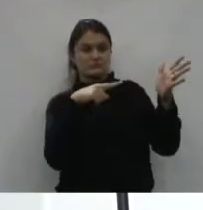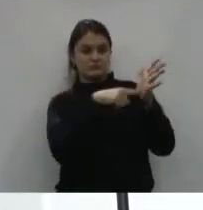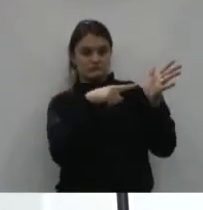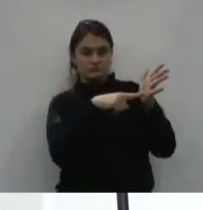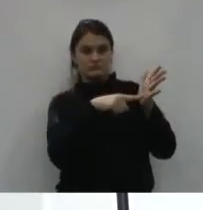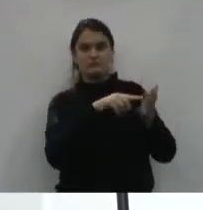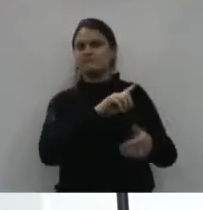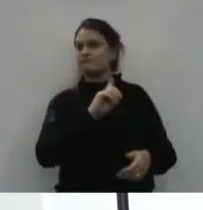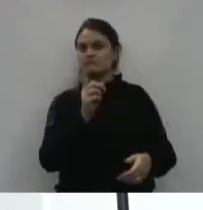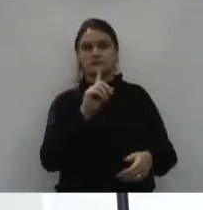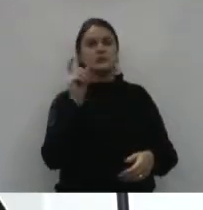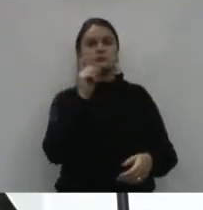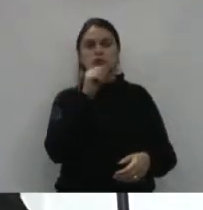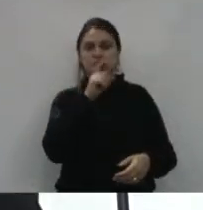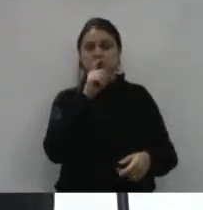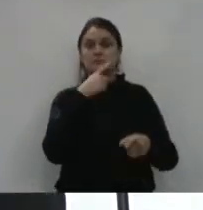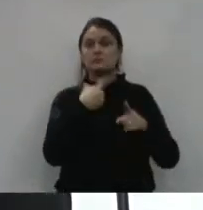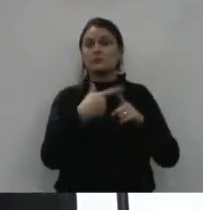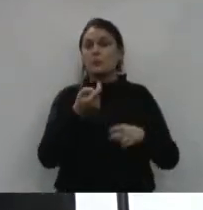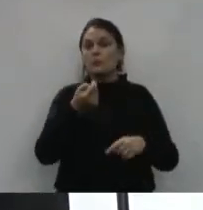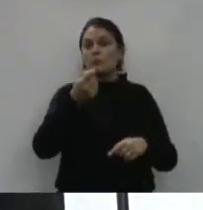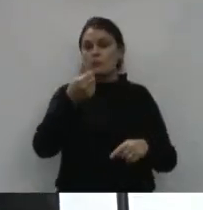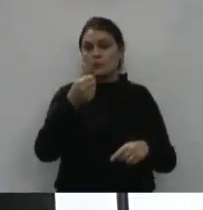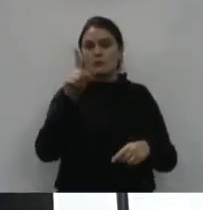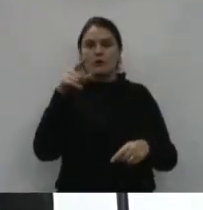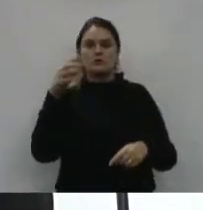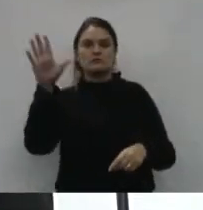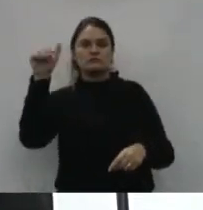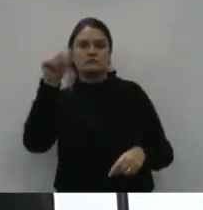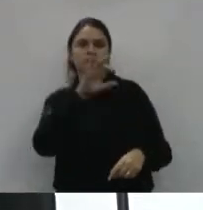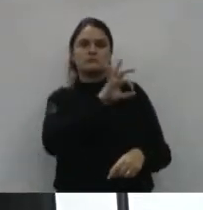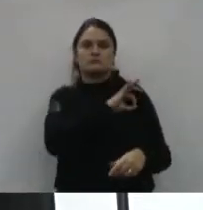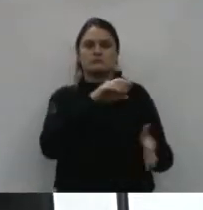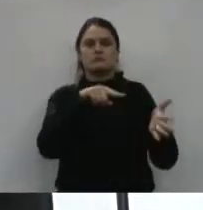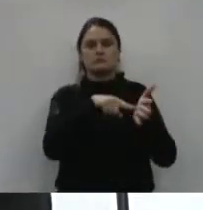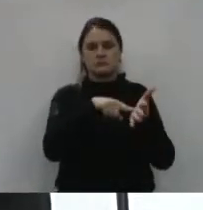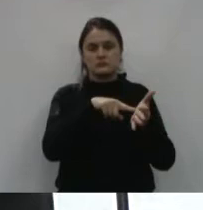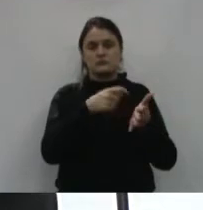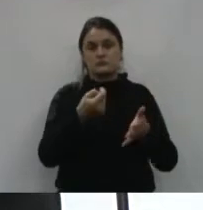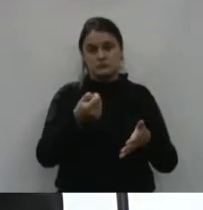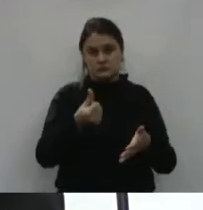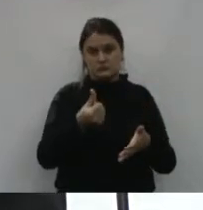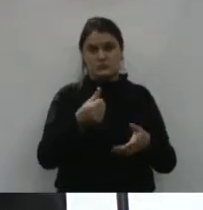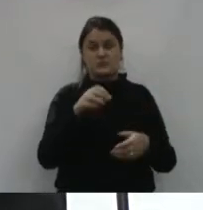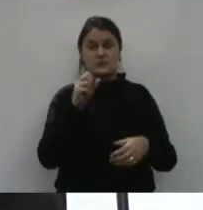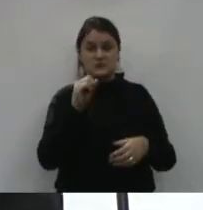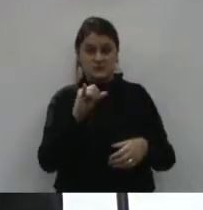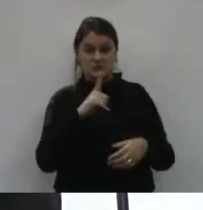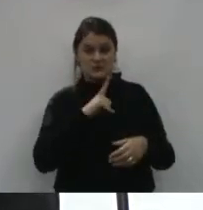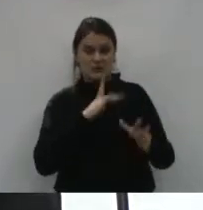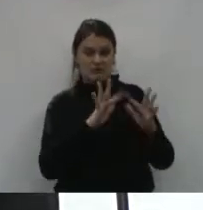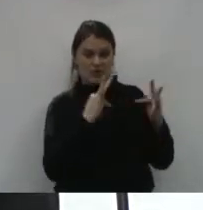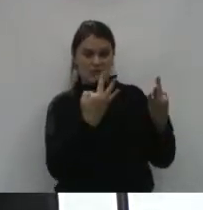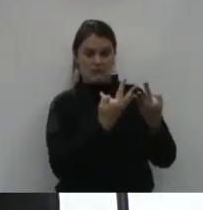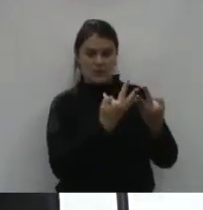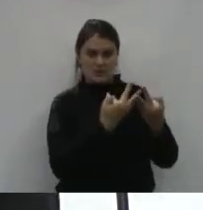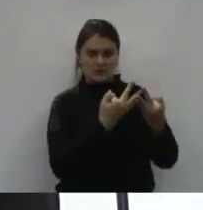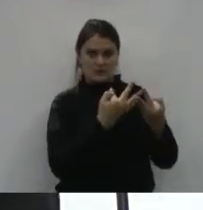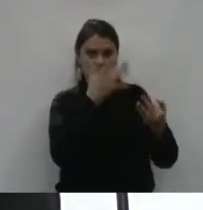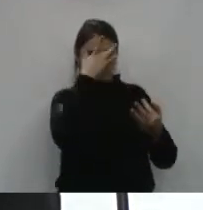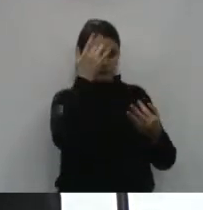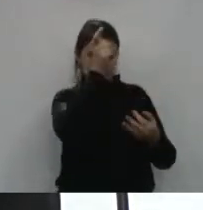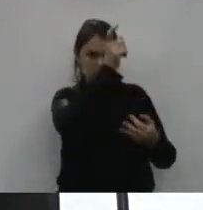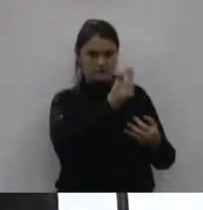denunciada não estima se que pousos poucos casos na verdade são denunciados são denunciados quando o envolvimento de familiares